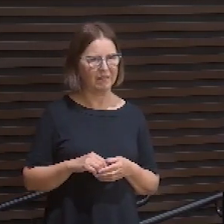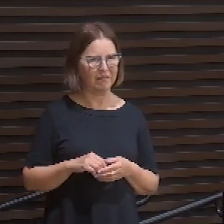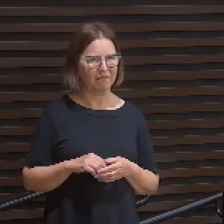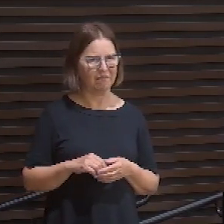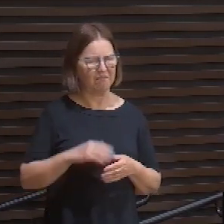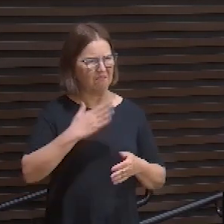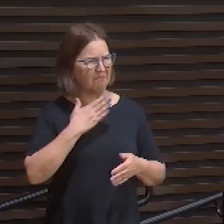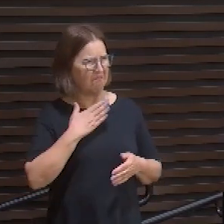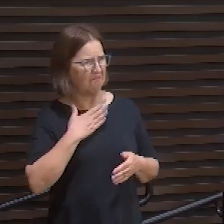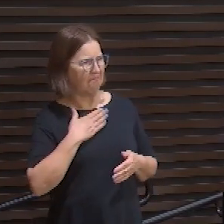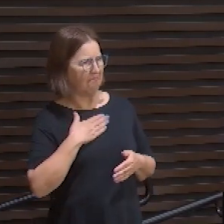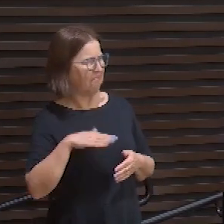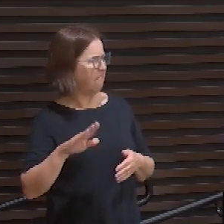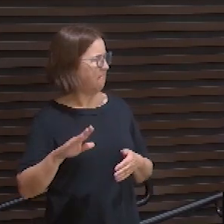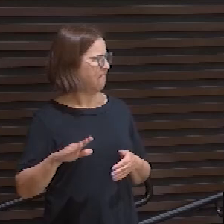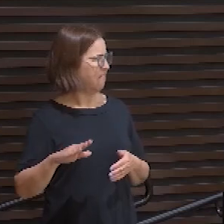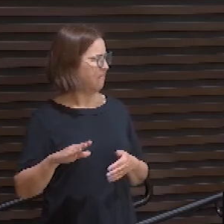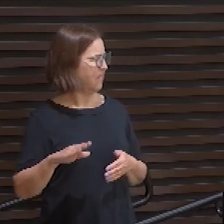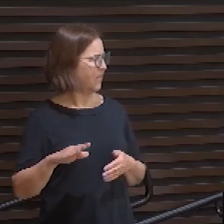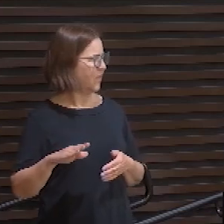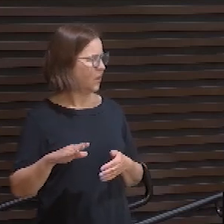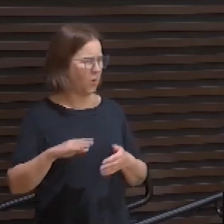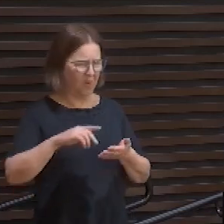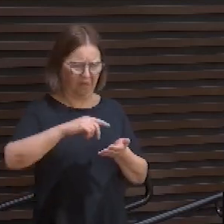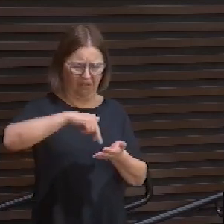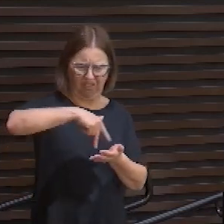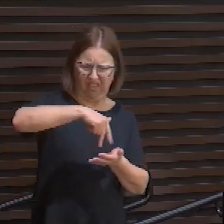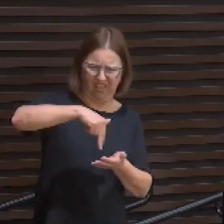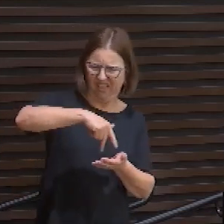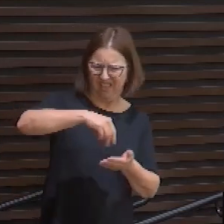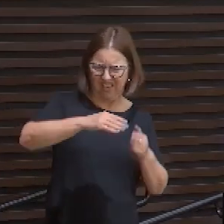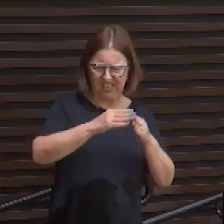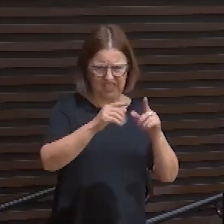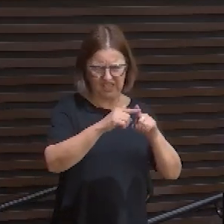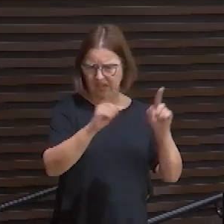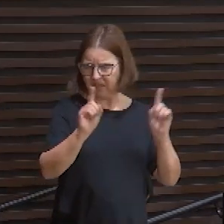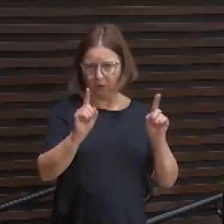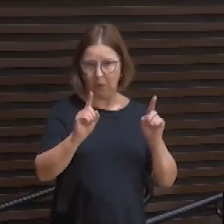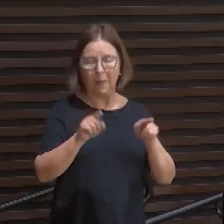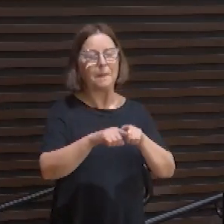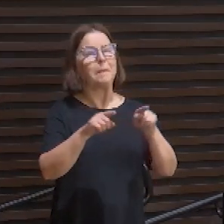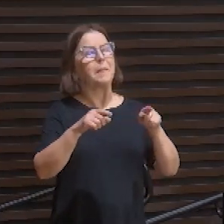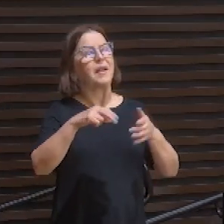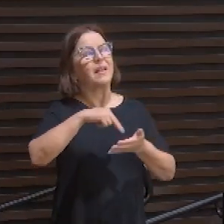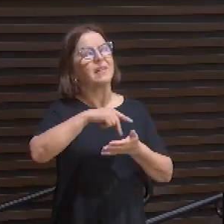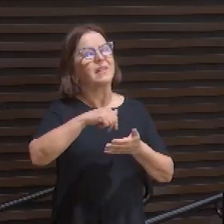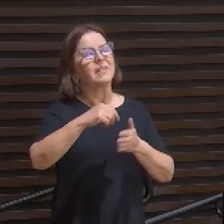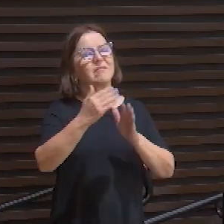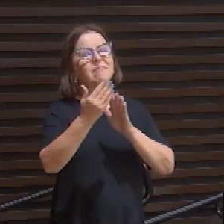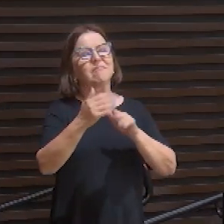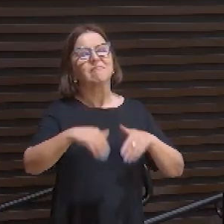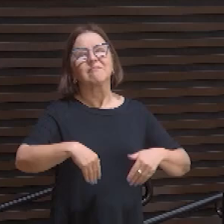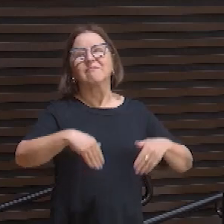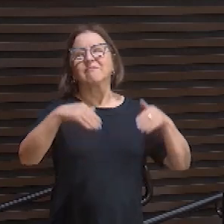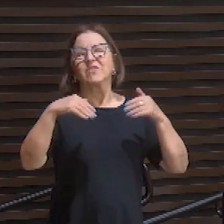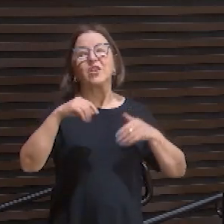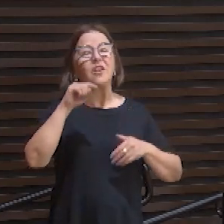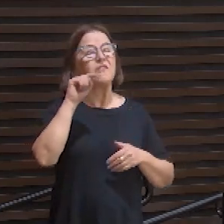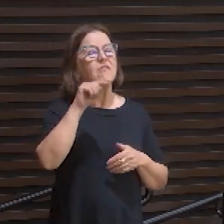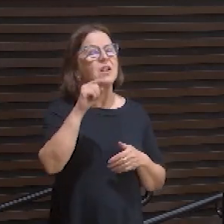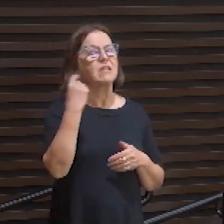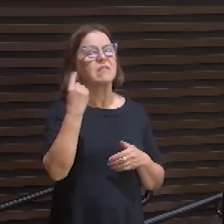esquisitas de frente é dançar diante do trono, você e Deus, liberto de toda